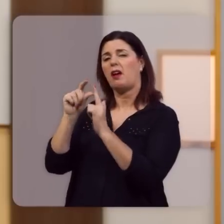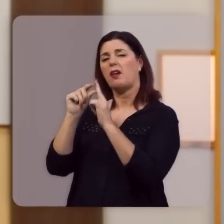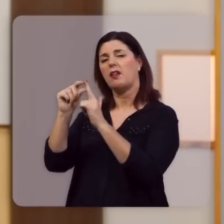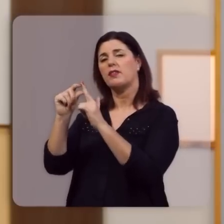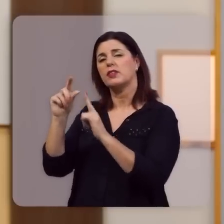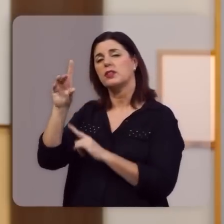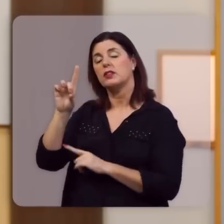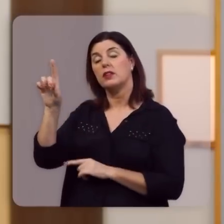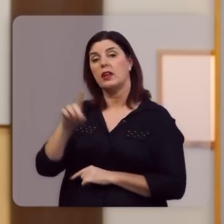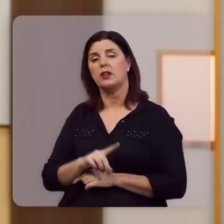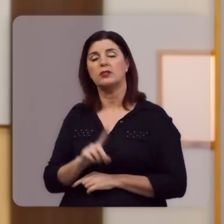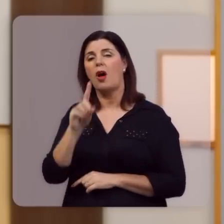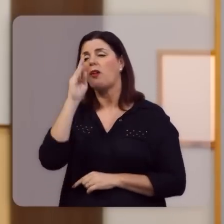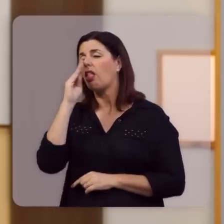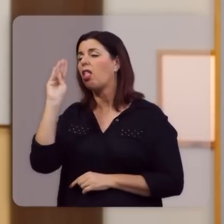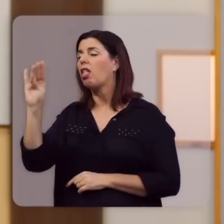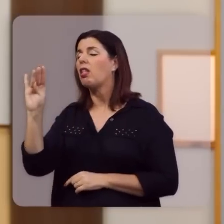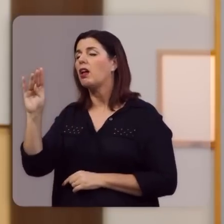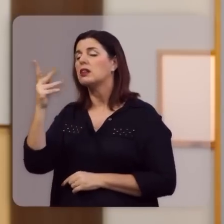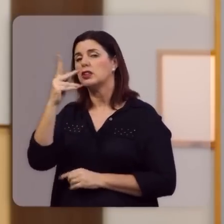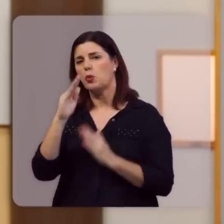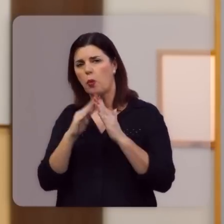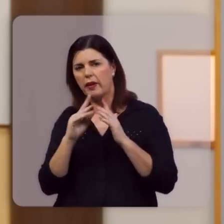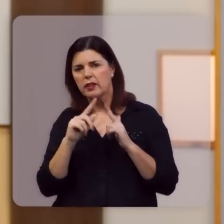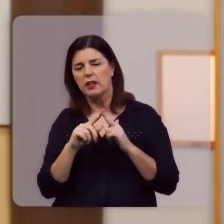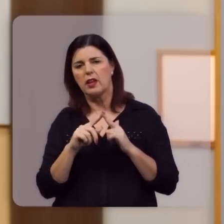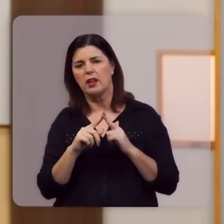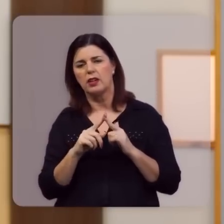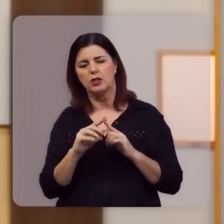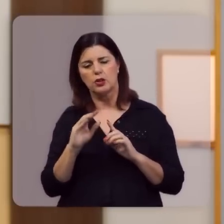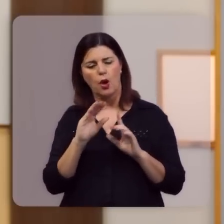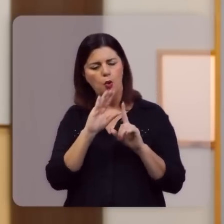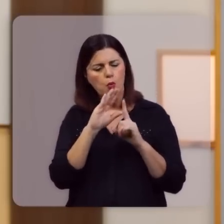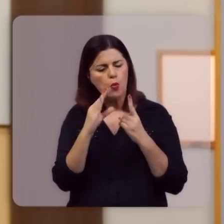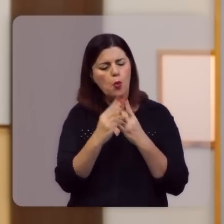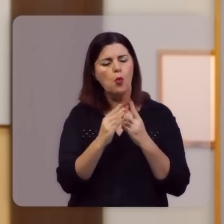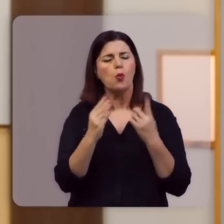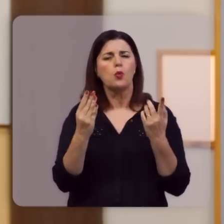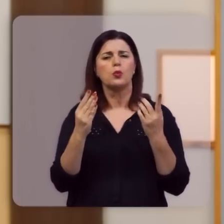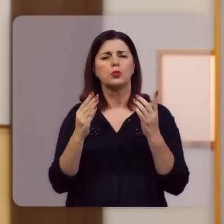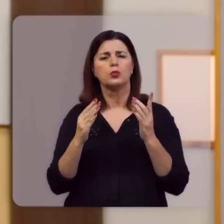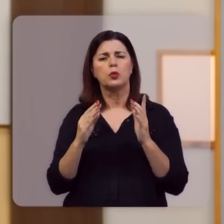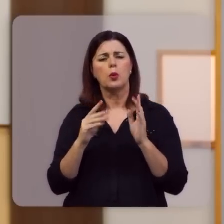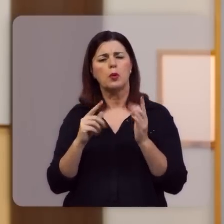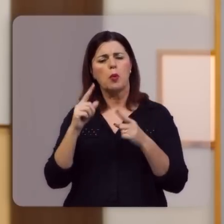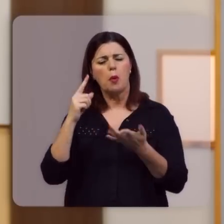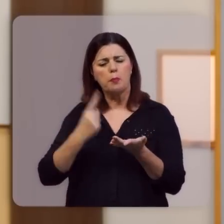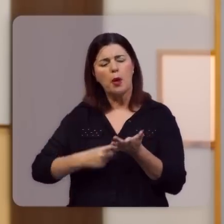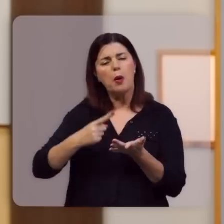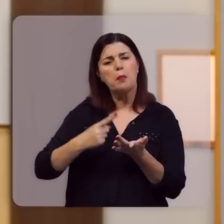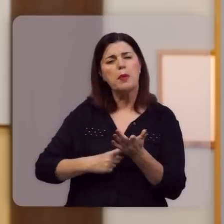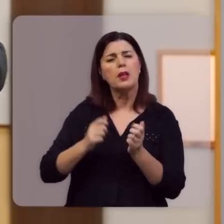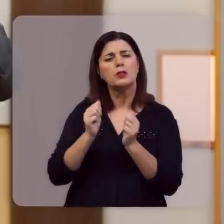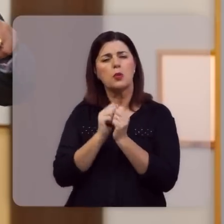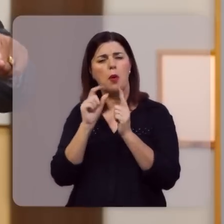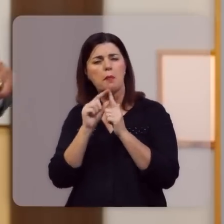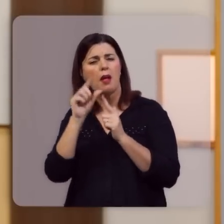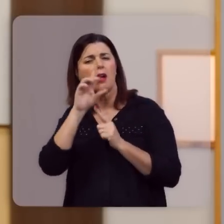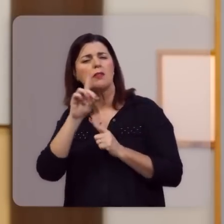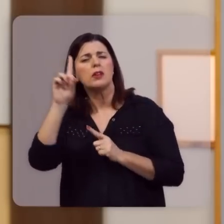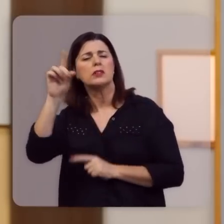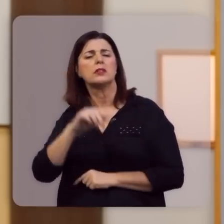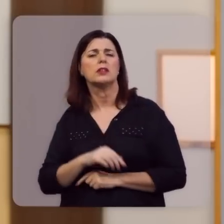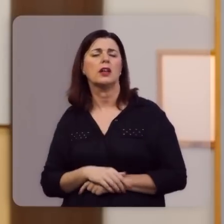de Deus. Não abra mão de ter na sua igreja púlpitos comprometidos com as Escrituras, aquilo que foi o lema